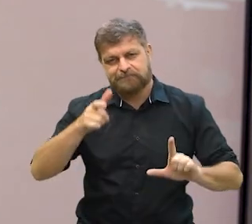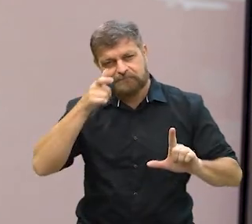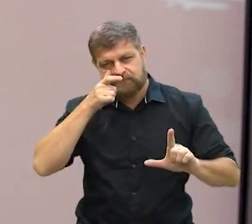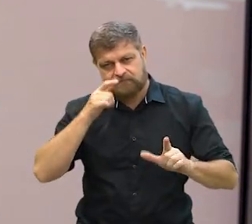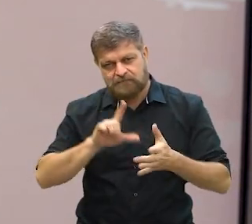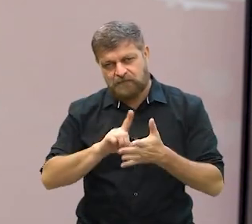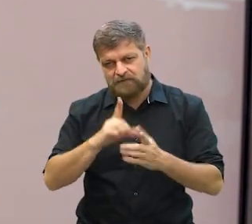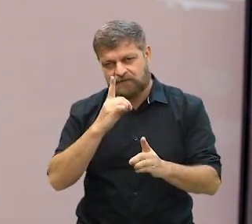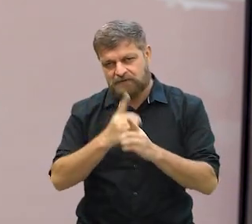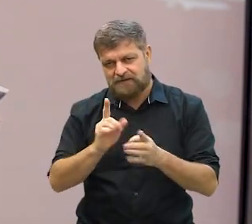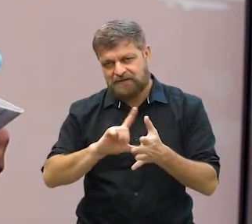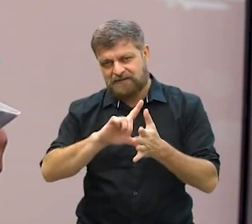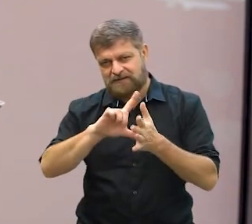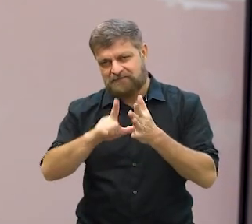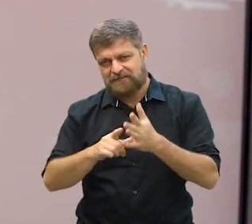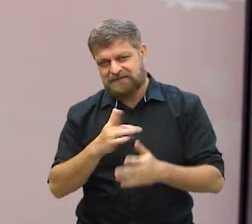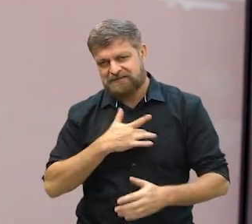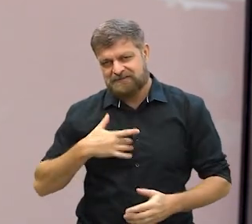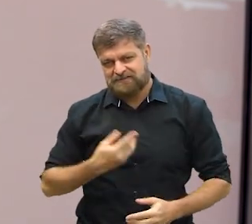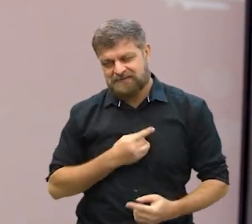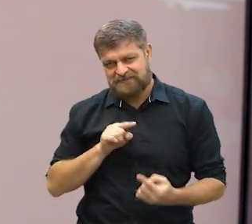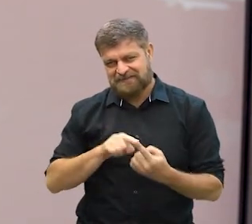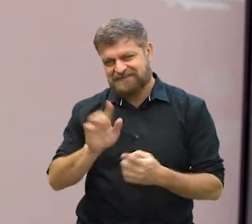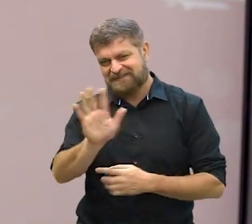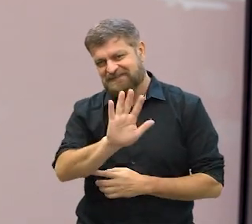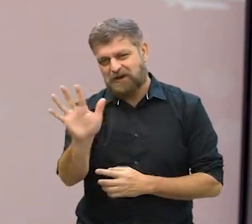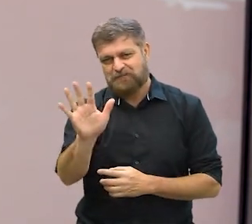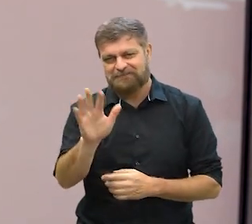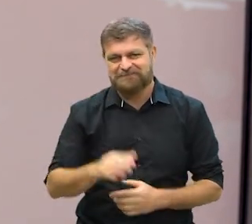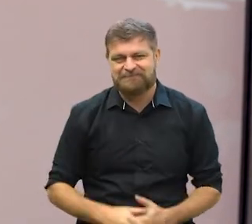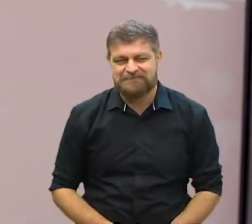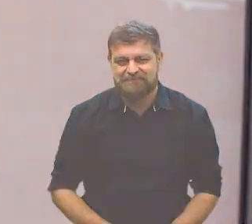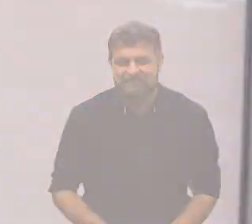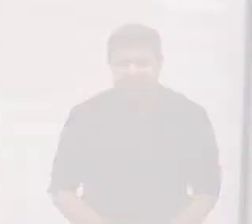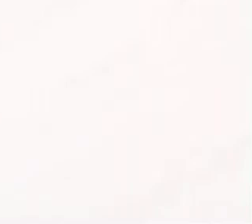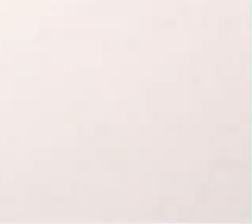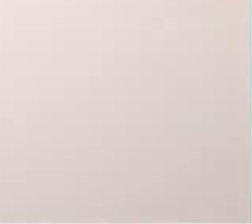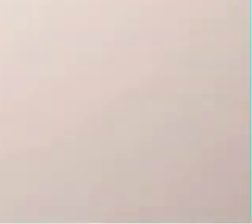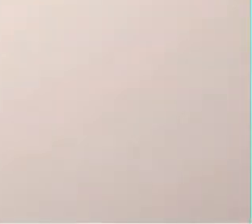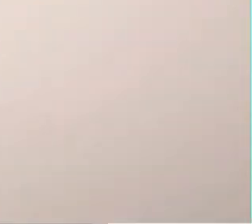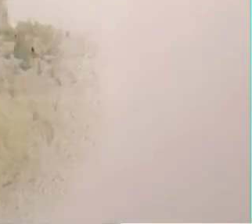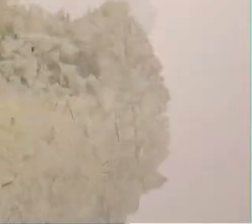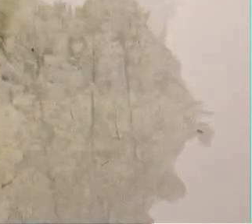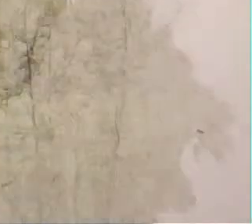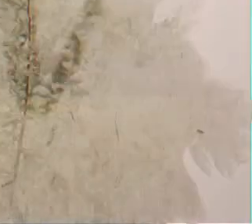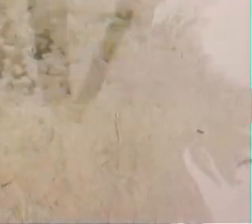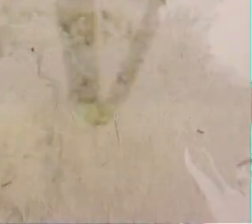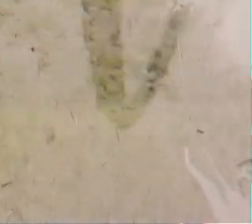companhia e audiência. A gente se vê na próxima edição do Saúde e Vida. Tchau!